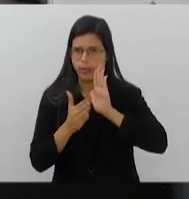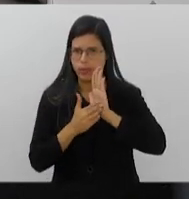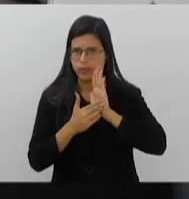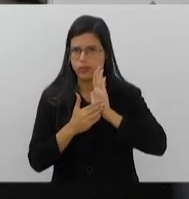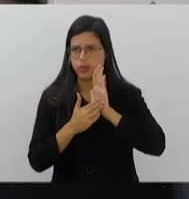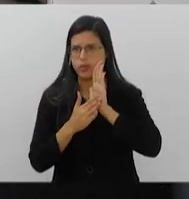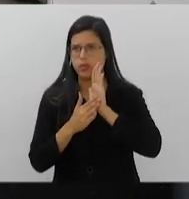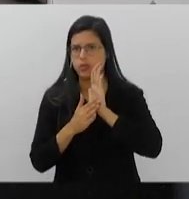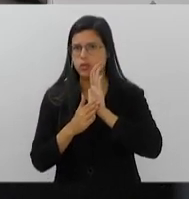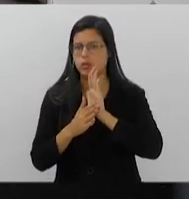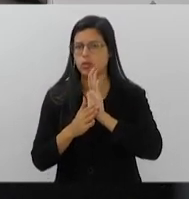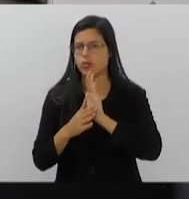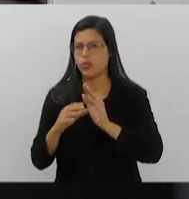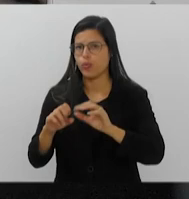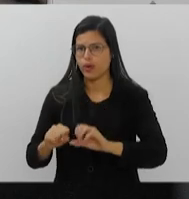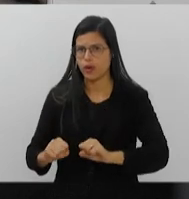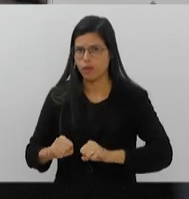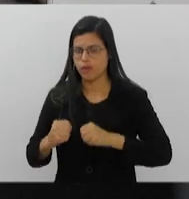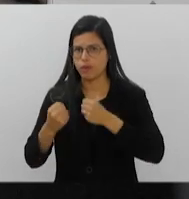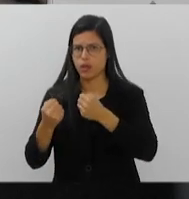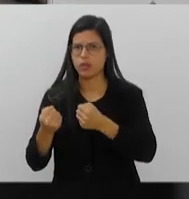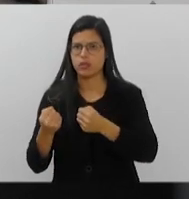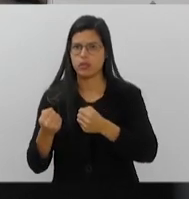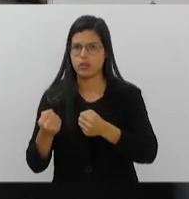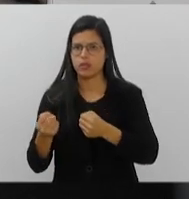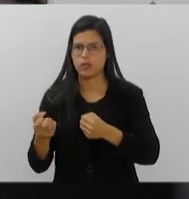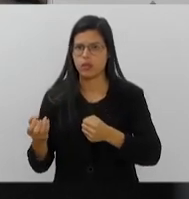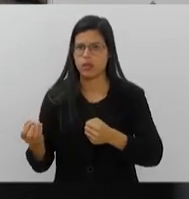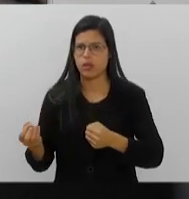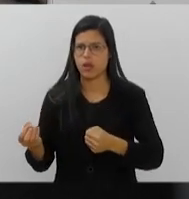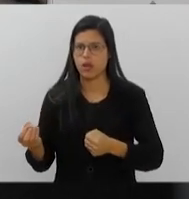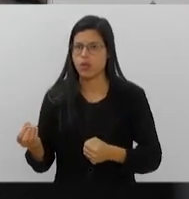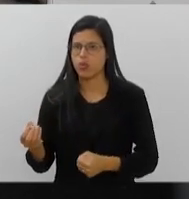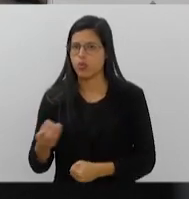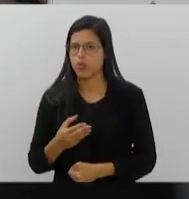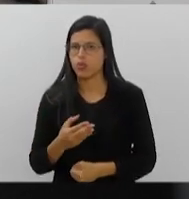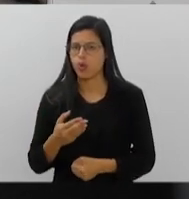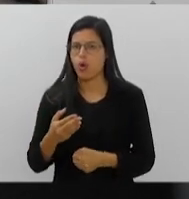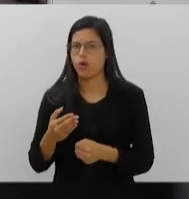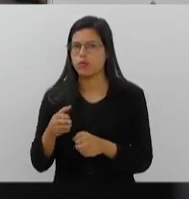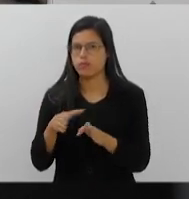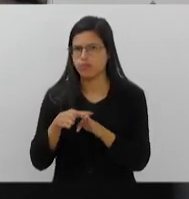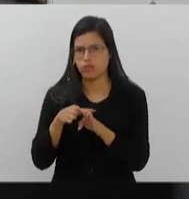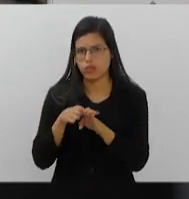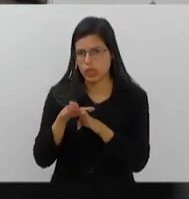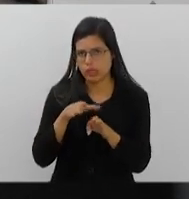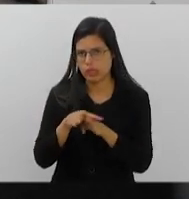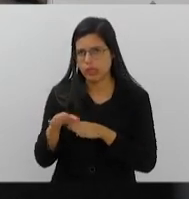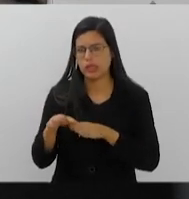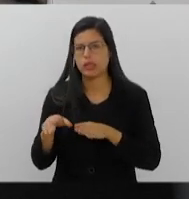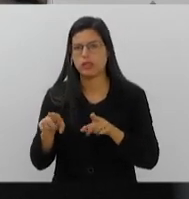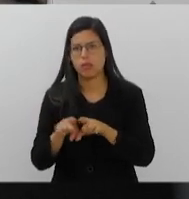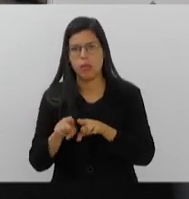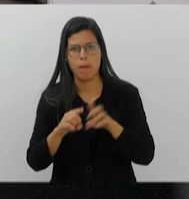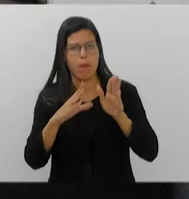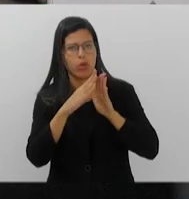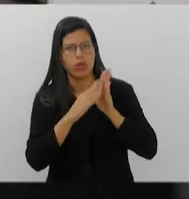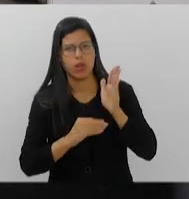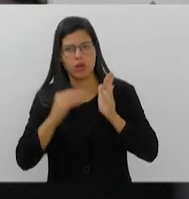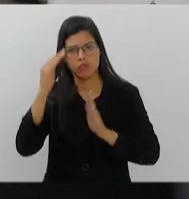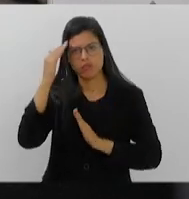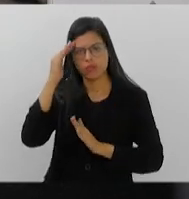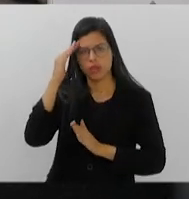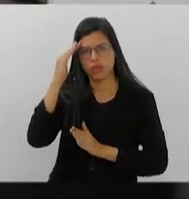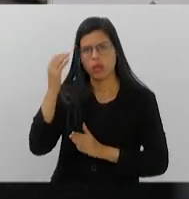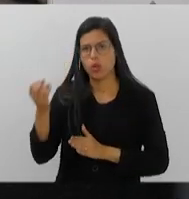para enfrentar e dar novas diretrizes, formatações, entendendo quais são os novos modelos,